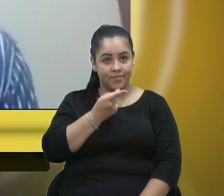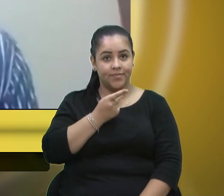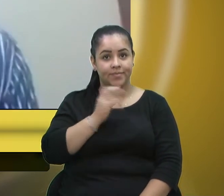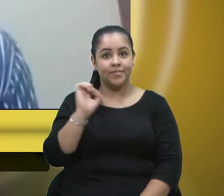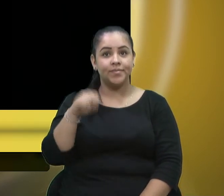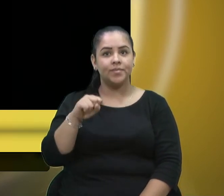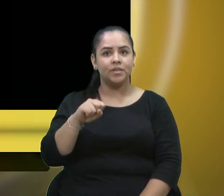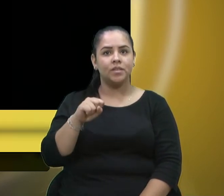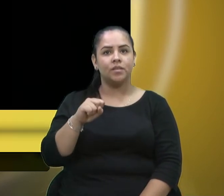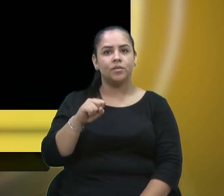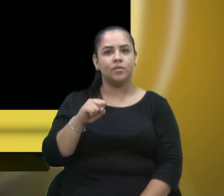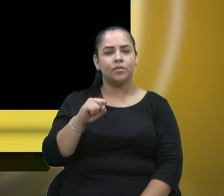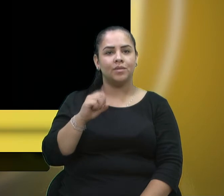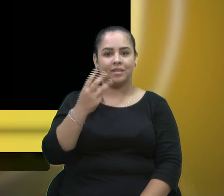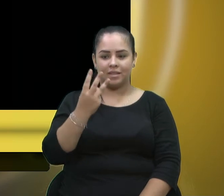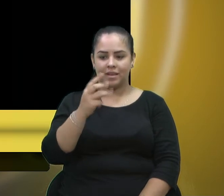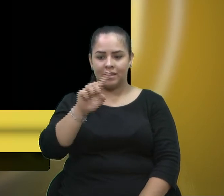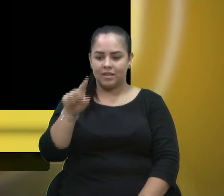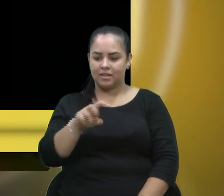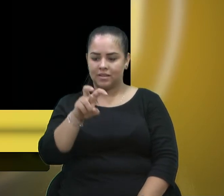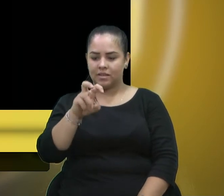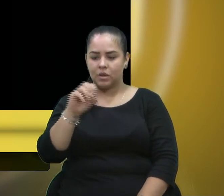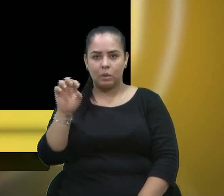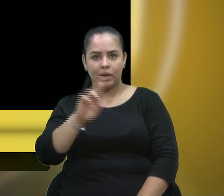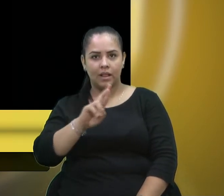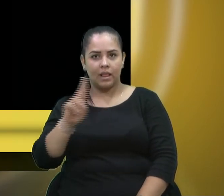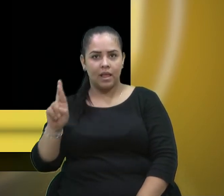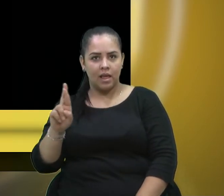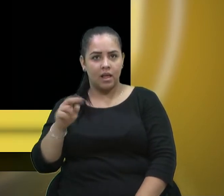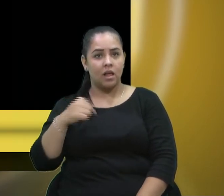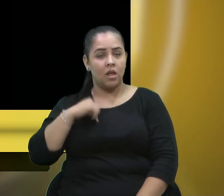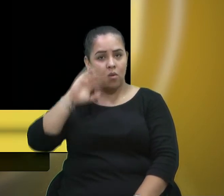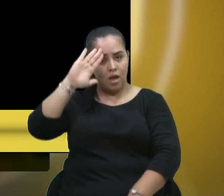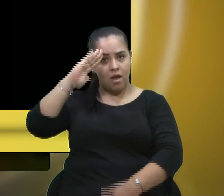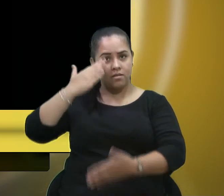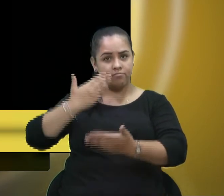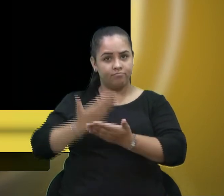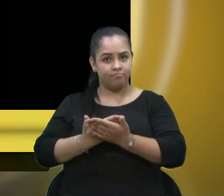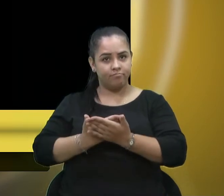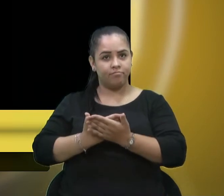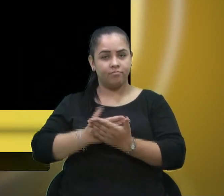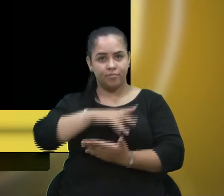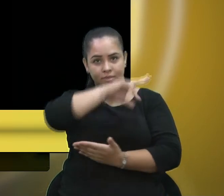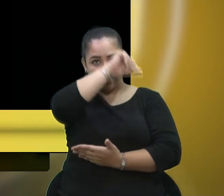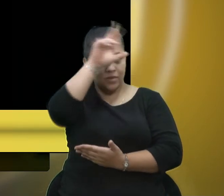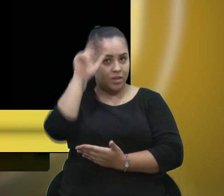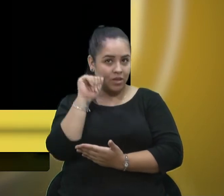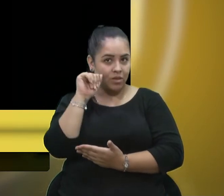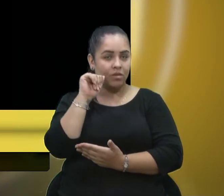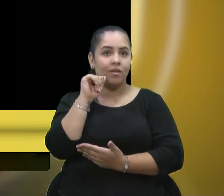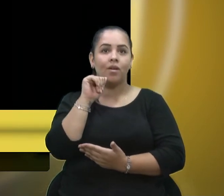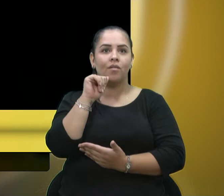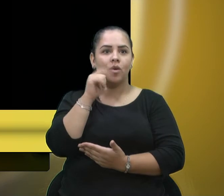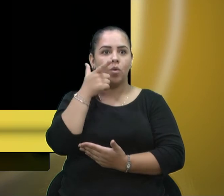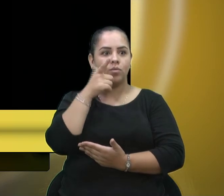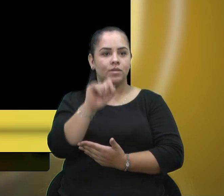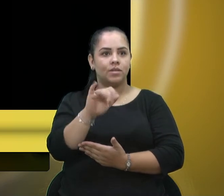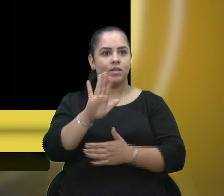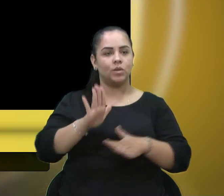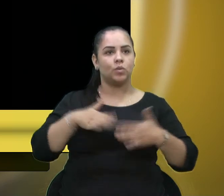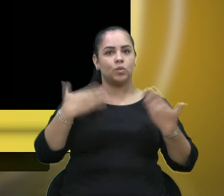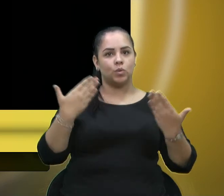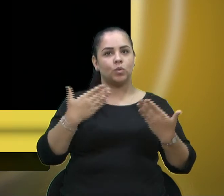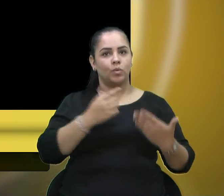nos 13h50, eu ainda acredito que o nosso prefeito ainda vai nos surpreender, né? Vai